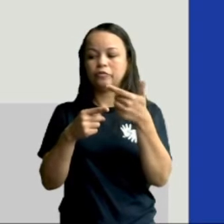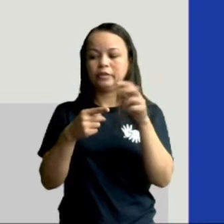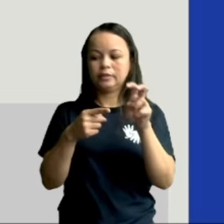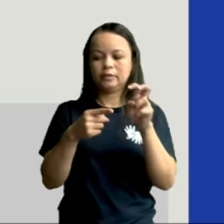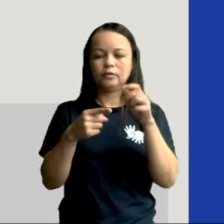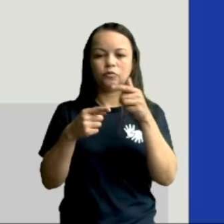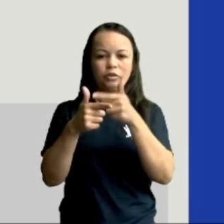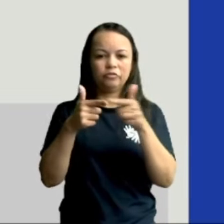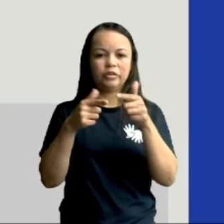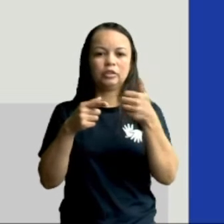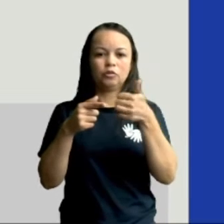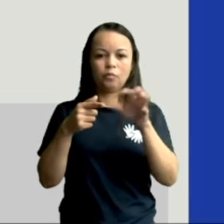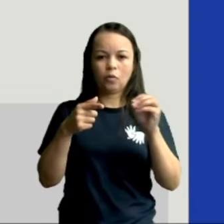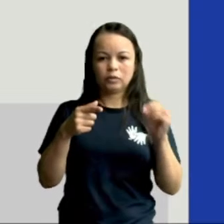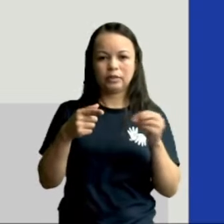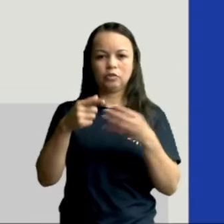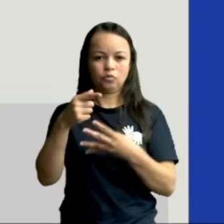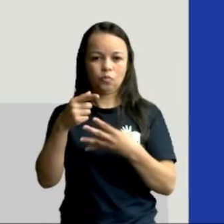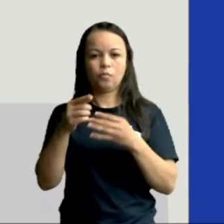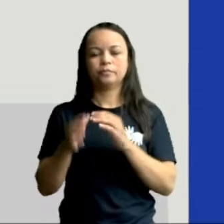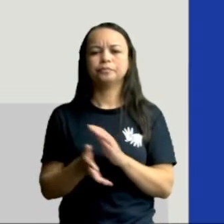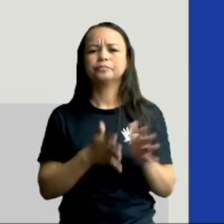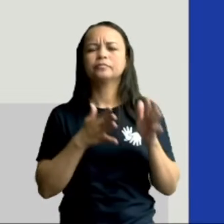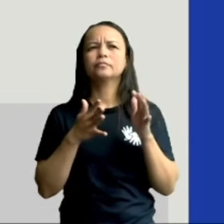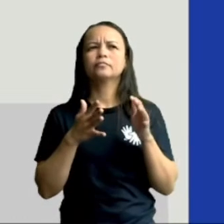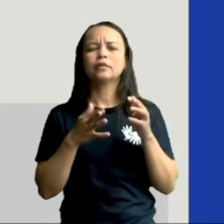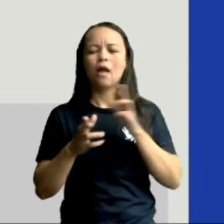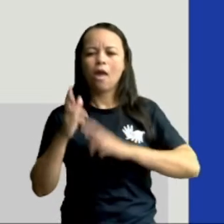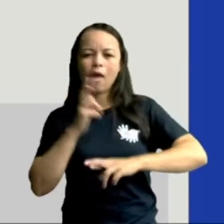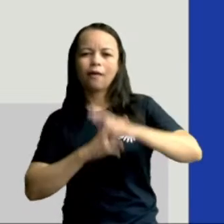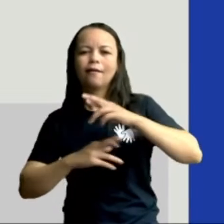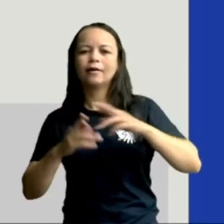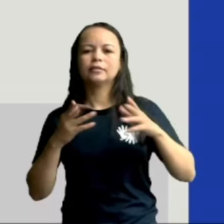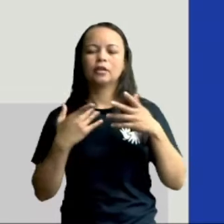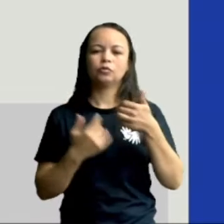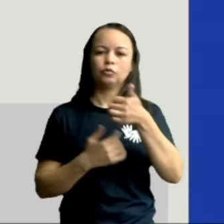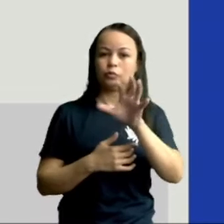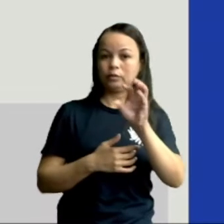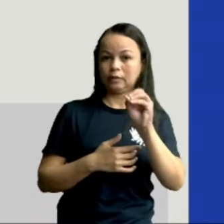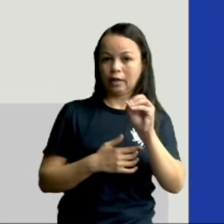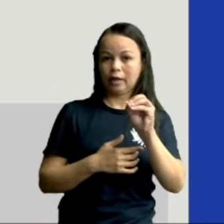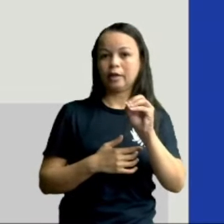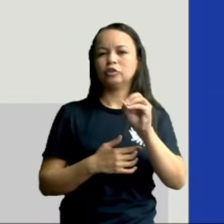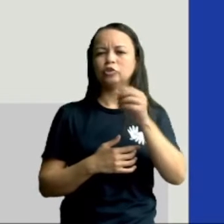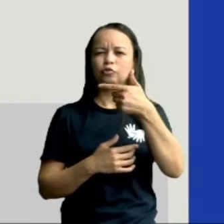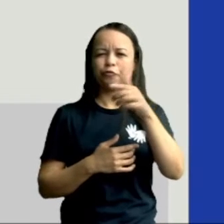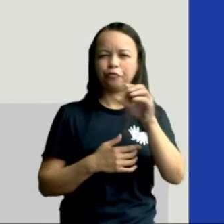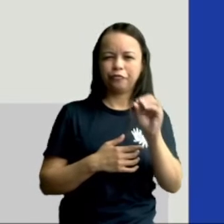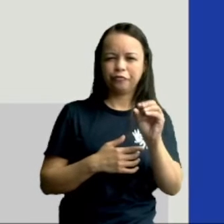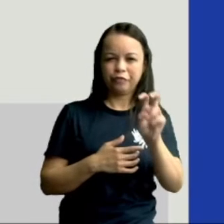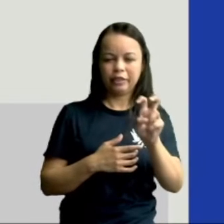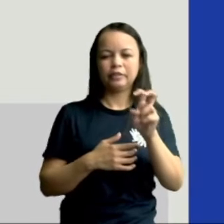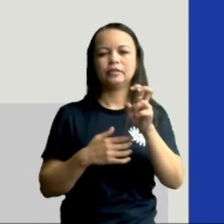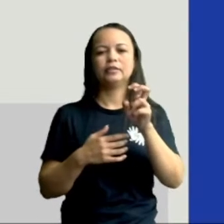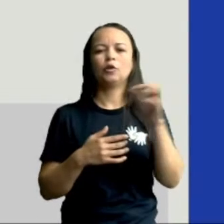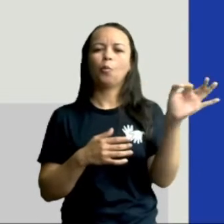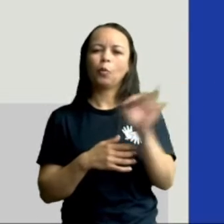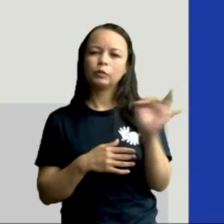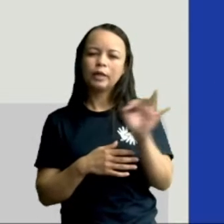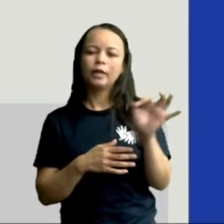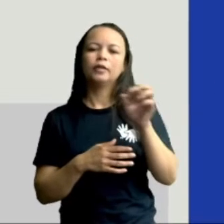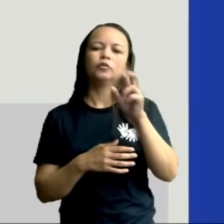a quarta parte, vejam a relação. Lá ele pediu para fazer a relação do 10%, do 25% no início, né?